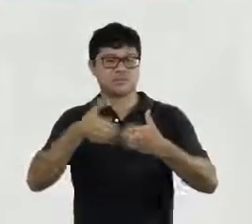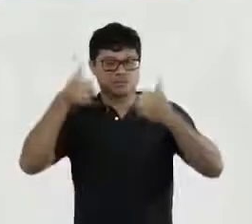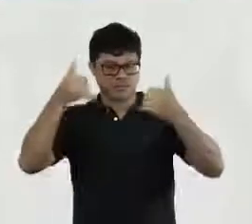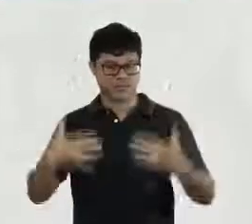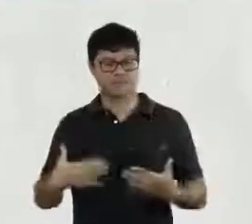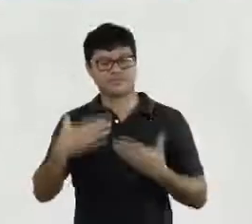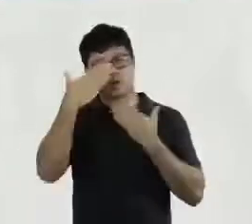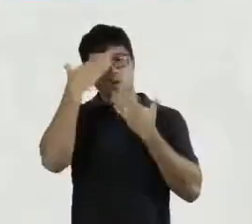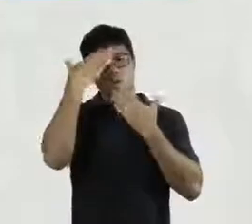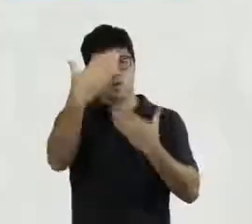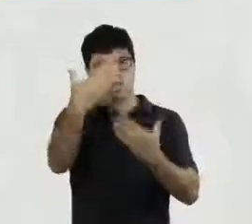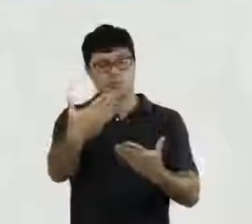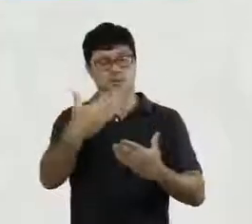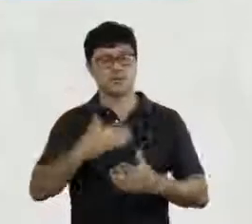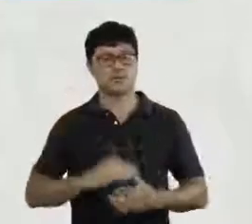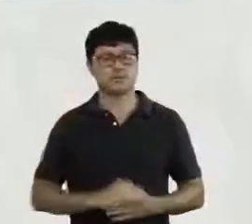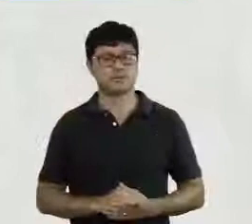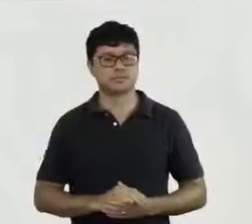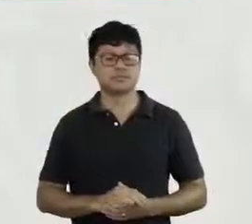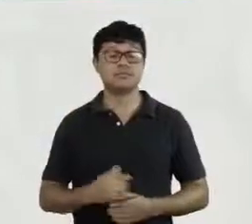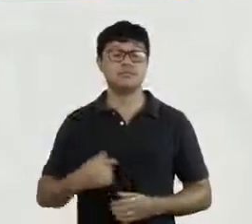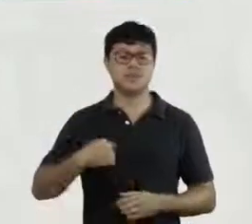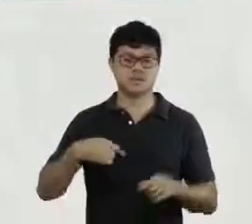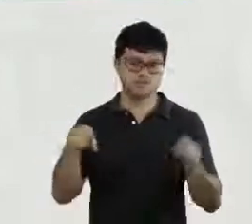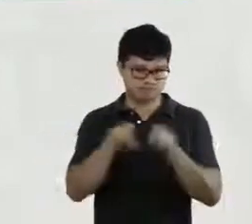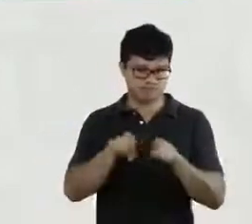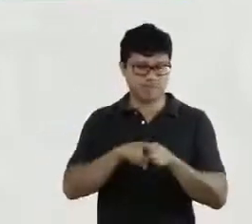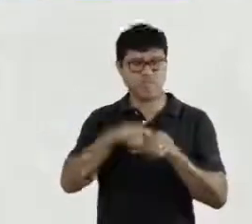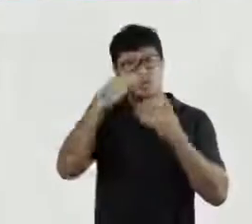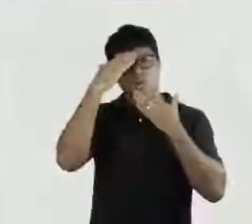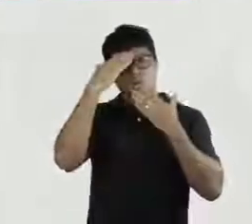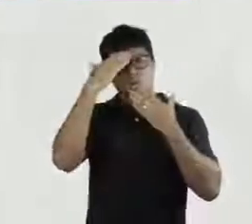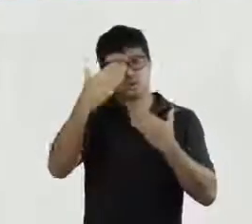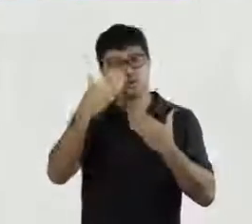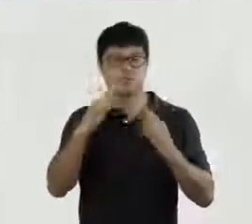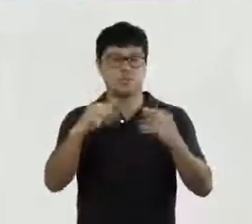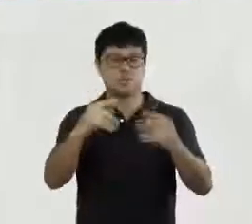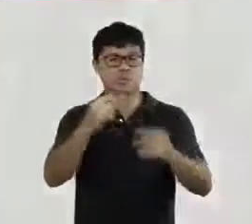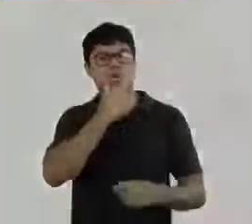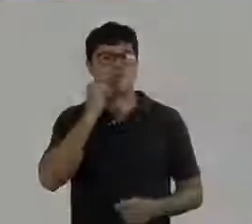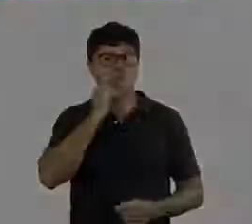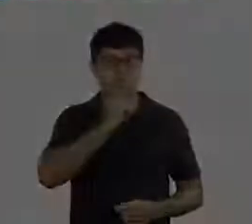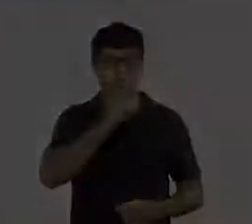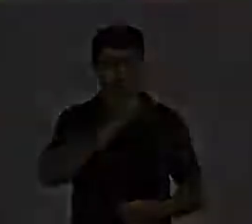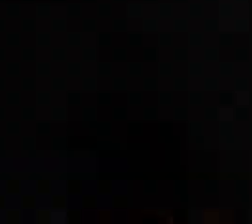fala. Muito obrigado. E eu também agradeço a todos e a todas.